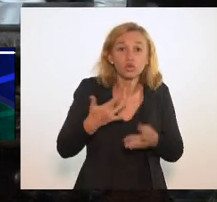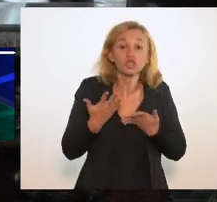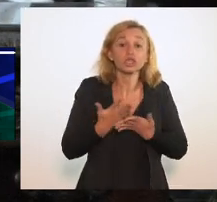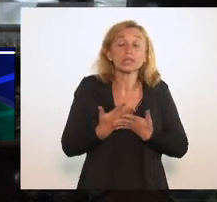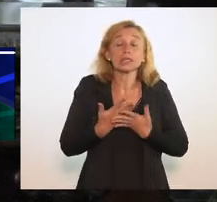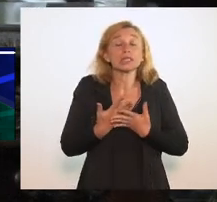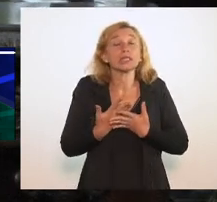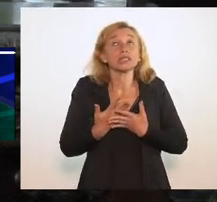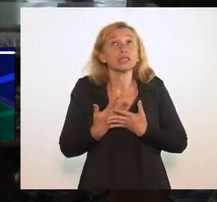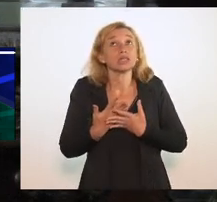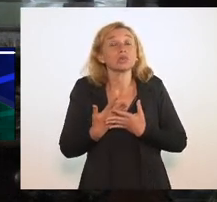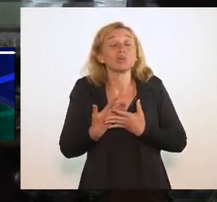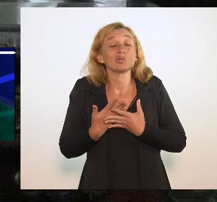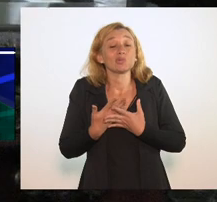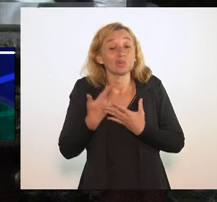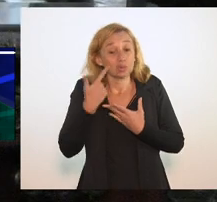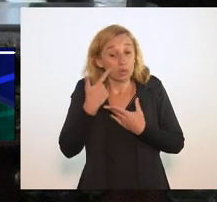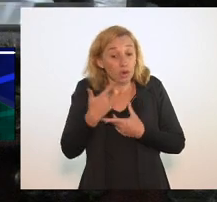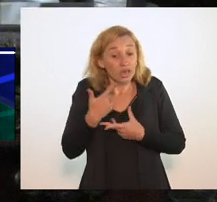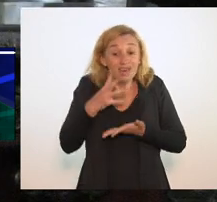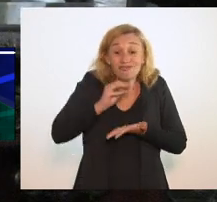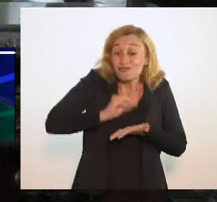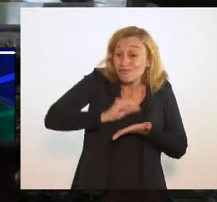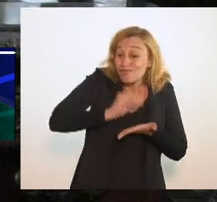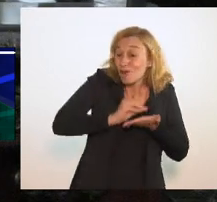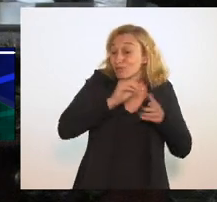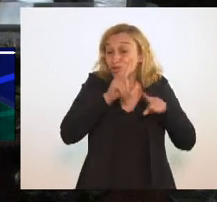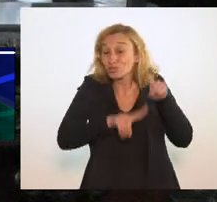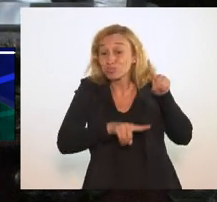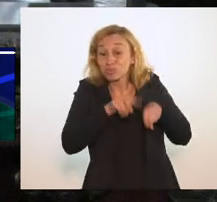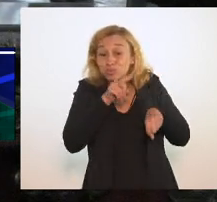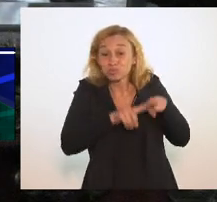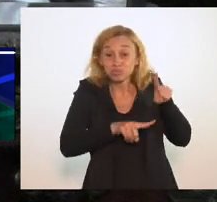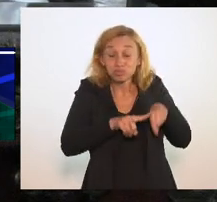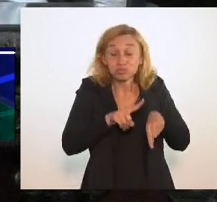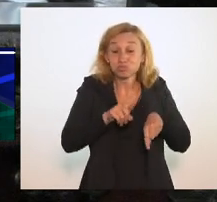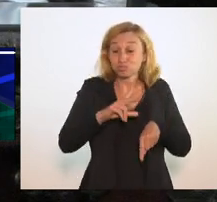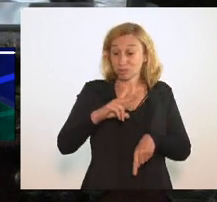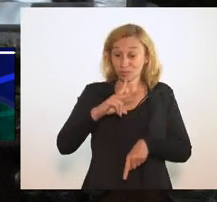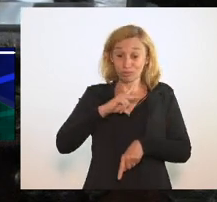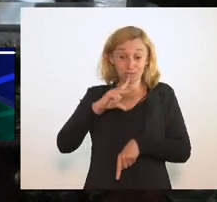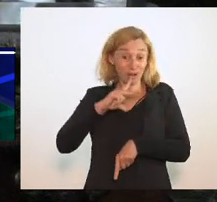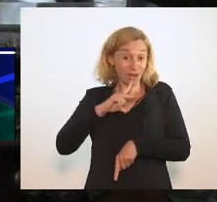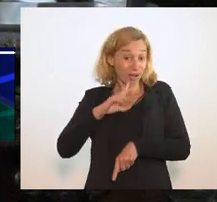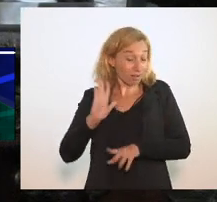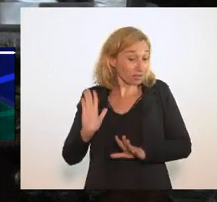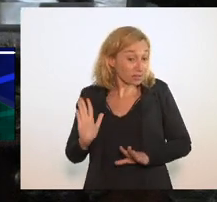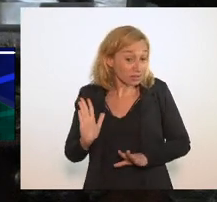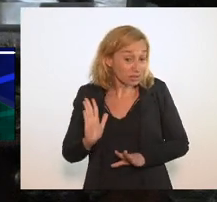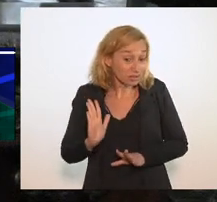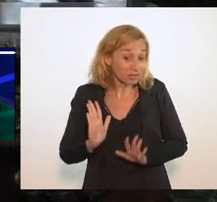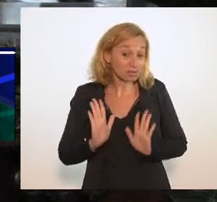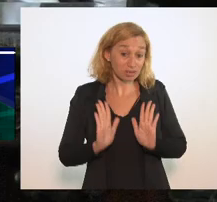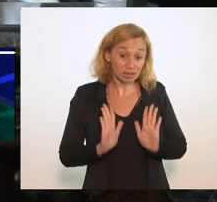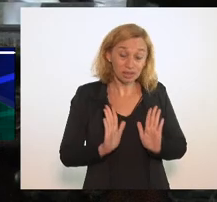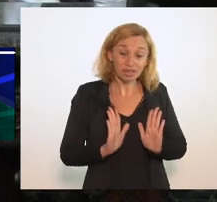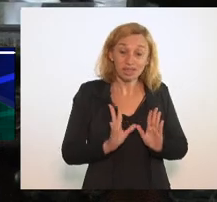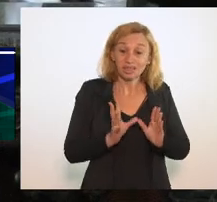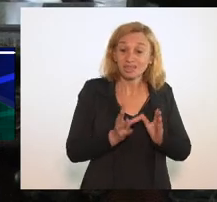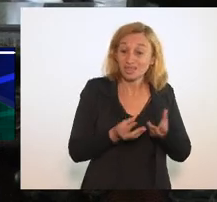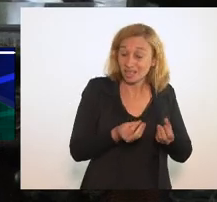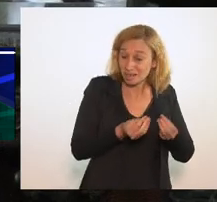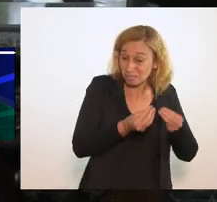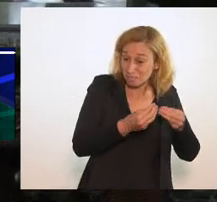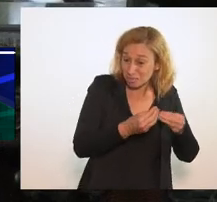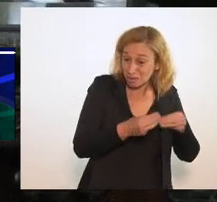e que se deparou aí com a falta de equipamentos individuais, com as condições precárias